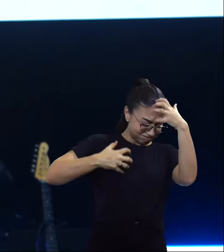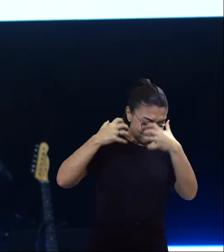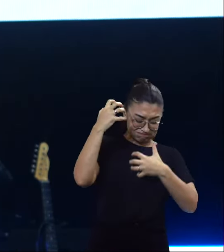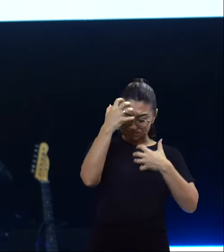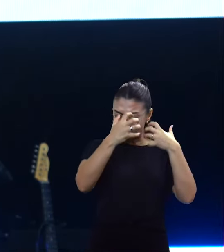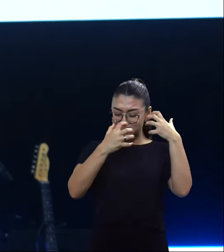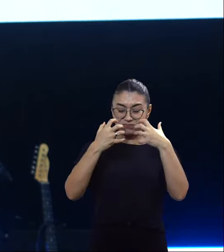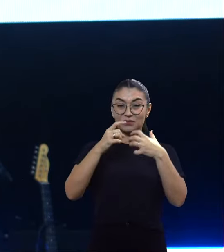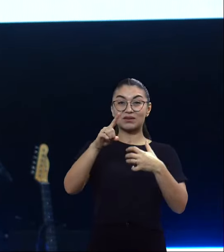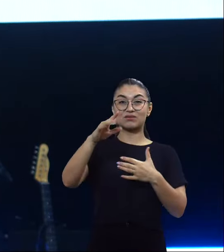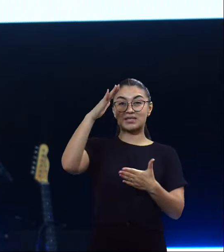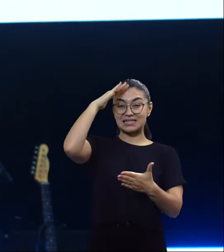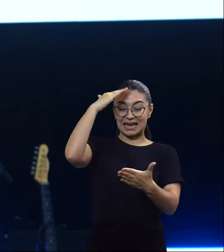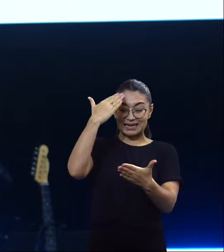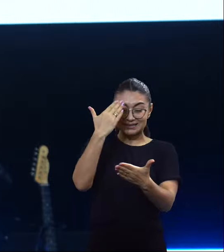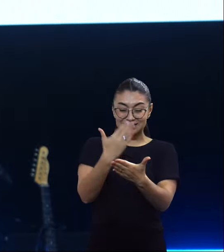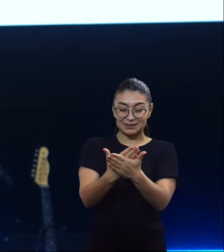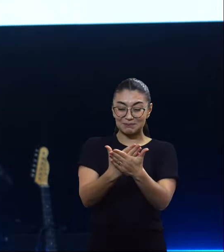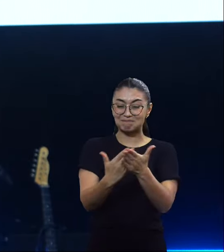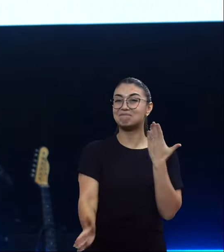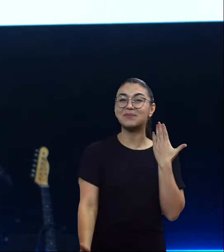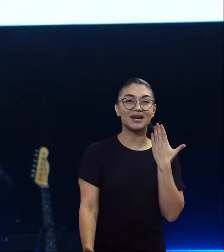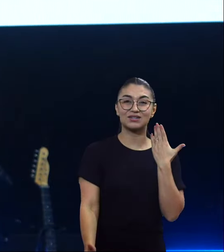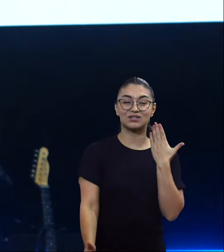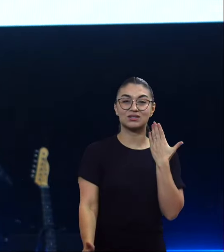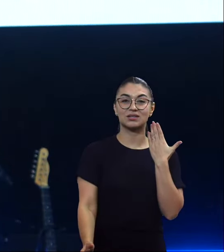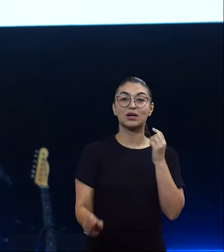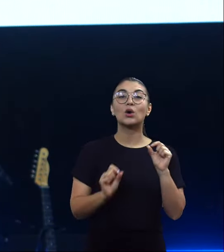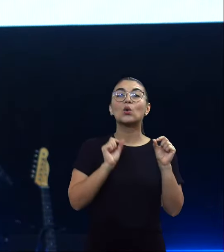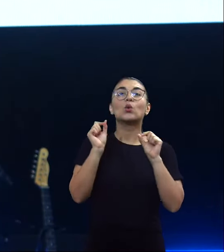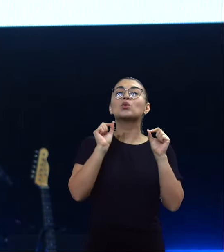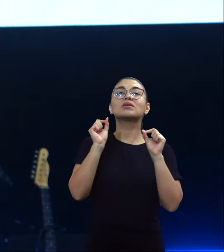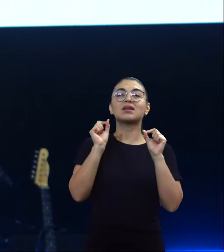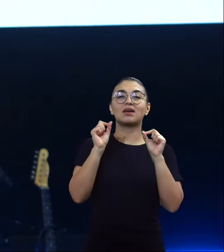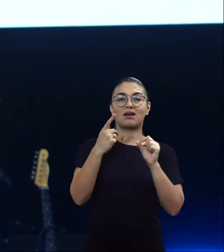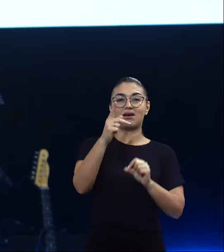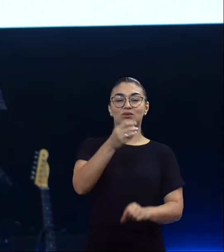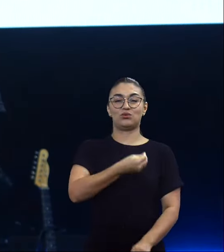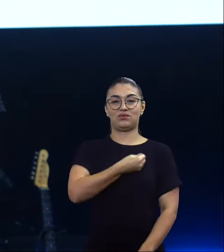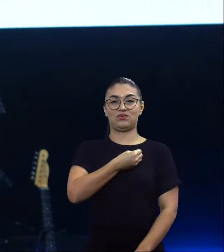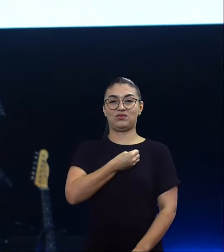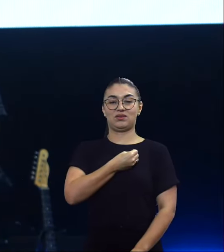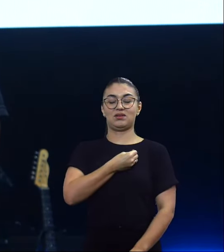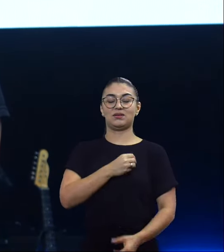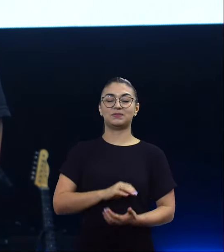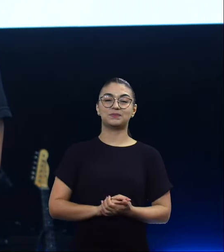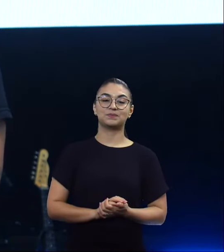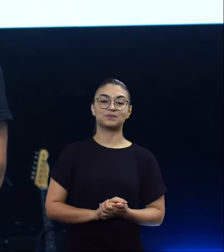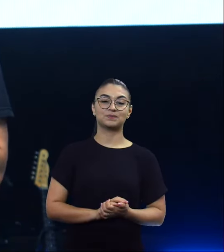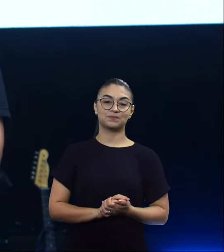te desacreditando a acreditar naquilo que Deus quer realizar e só Ele pode fazer?